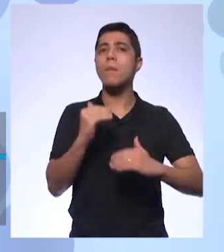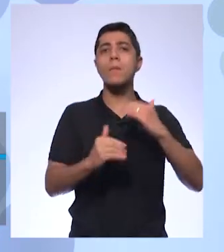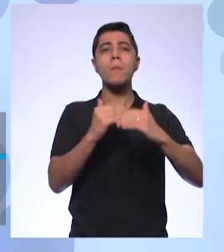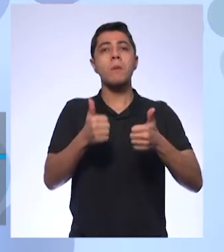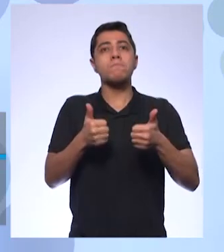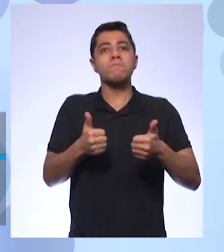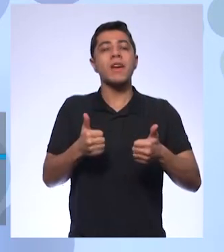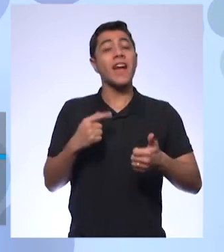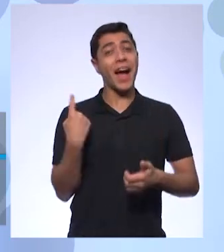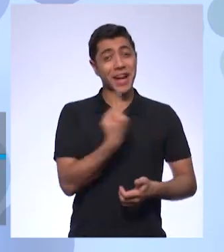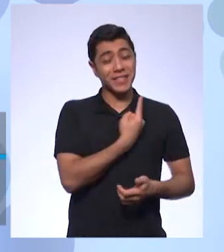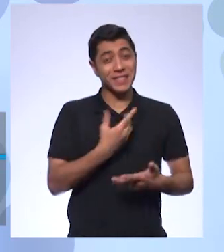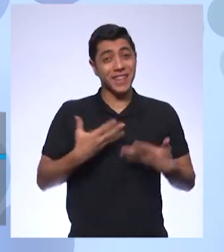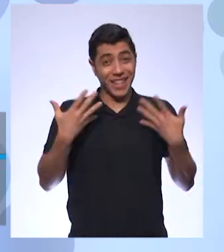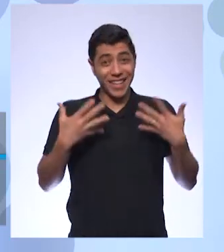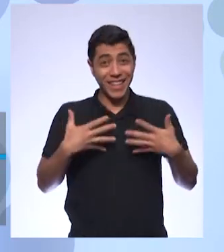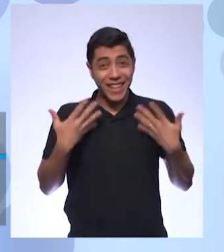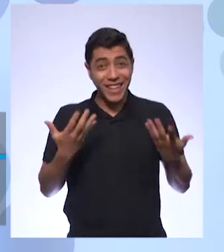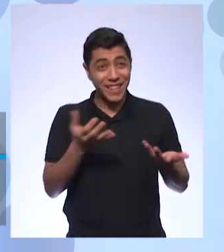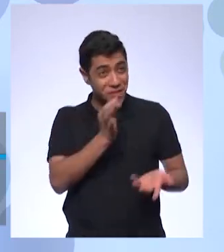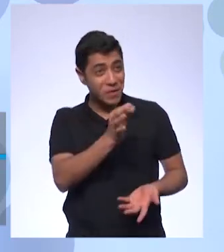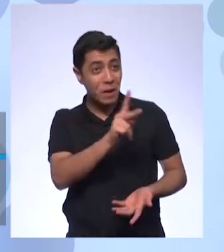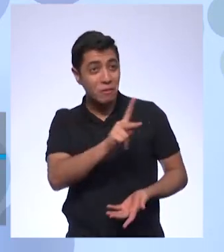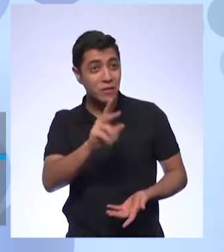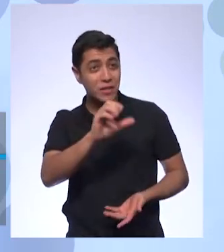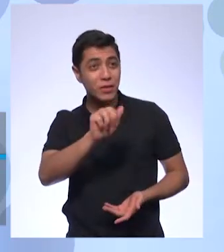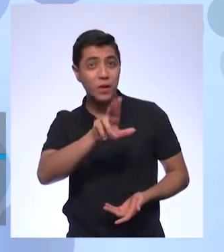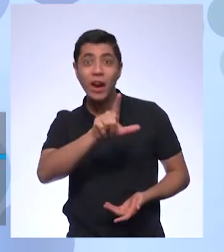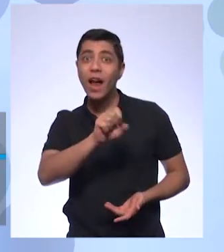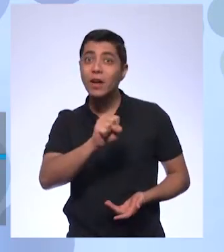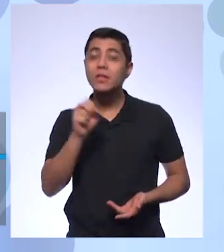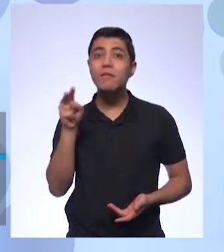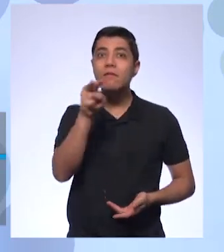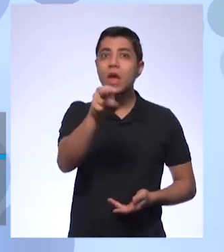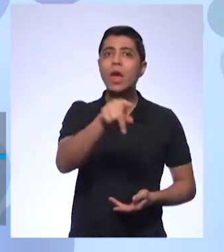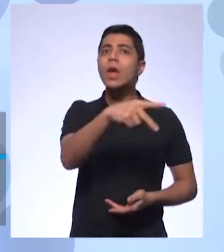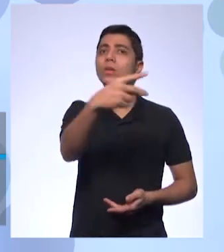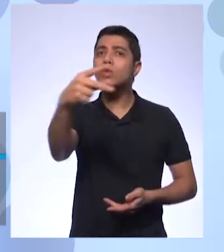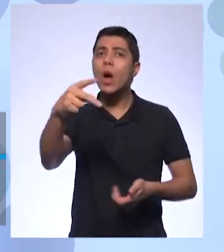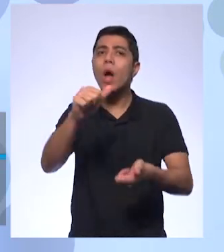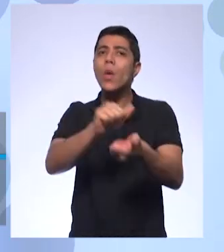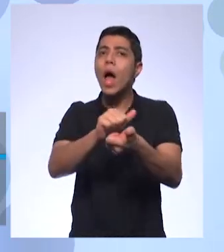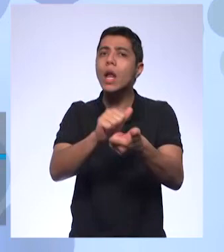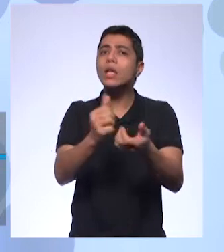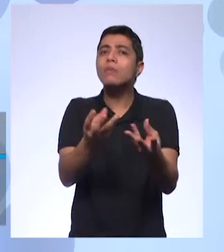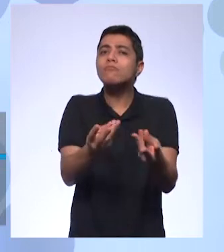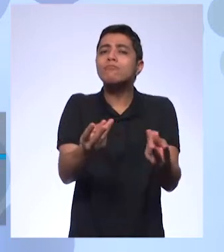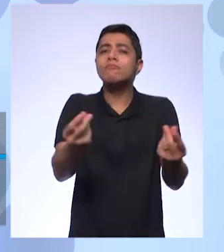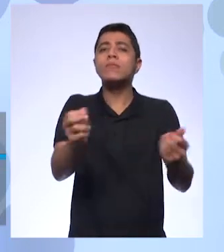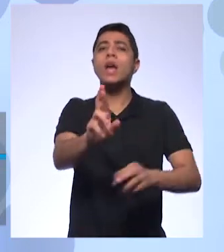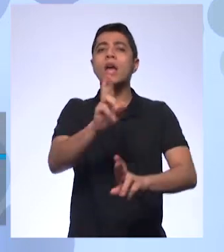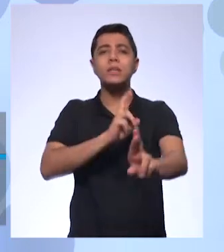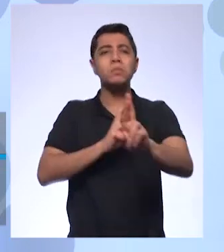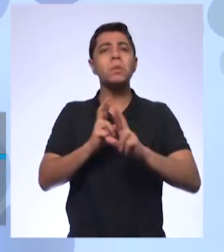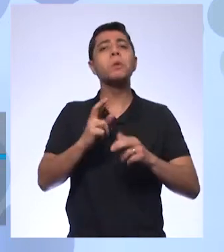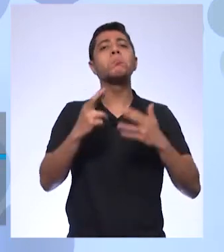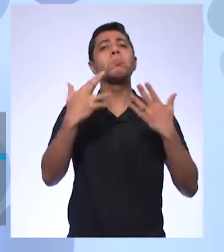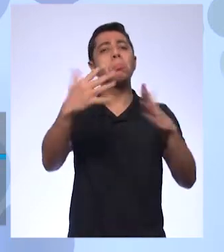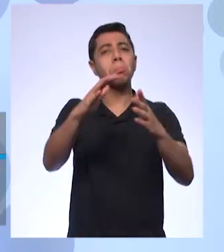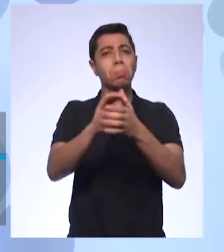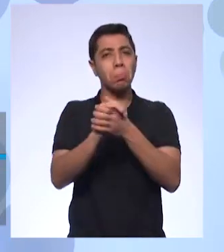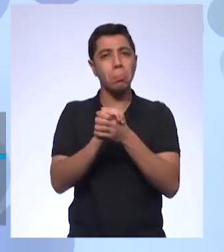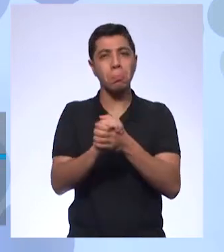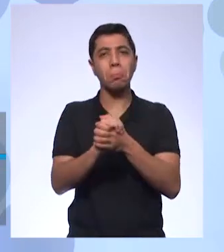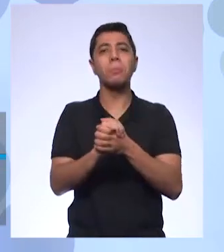de alegria, né, professor Carlos? Ver a interação de Verdade. tamanha qualidade aqui no nosso chat. Então, continuando aí, já que